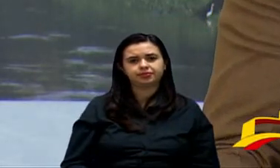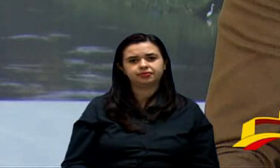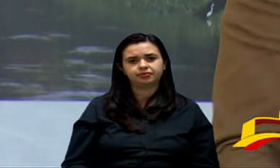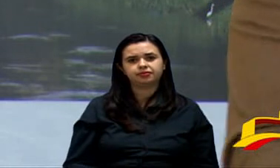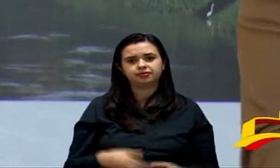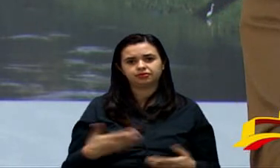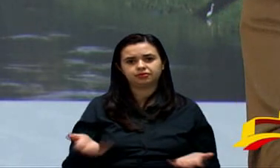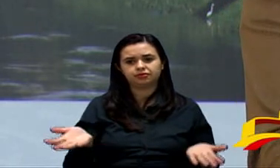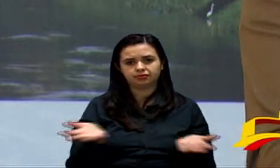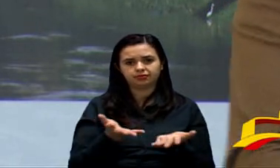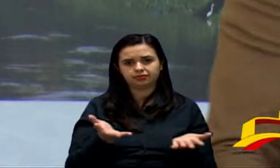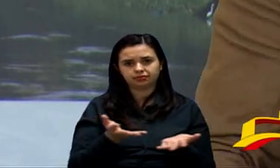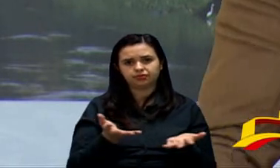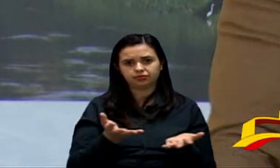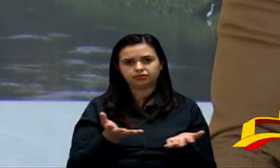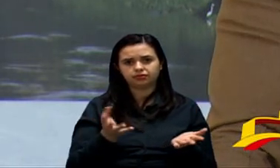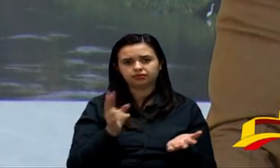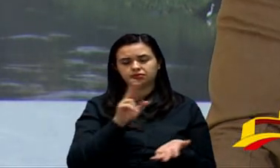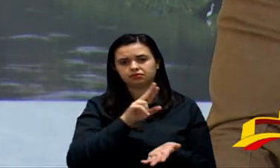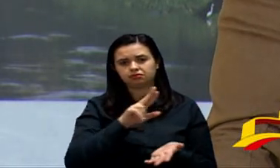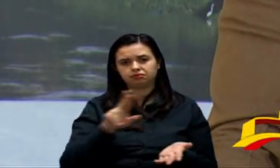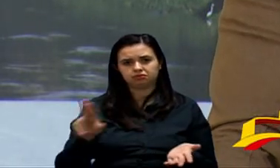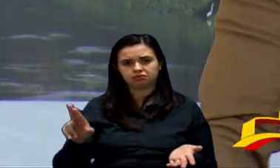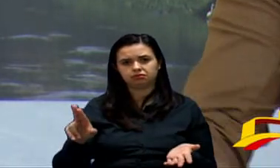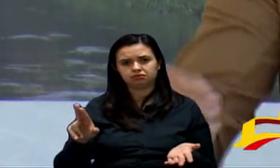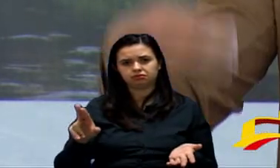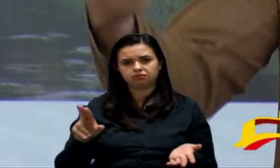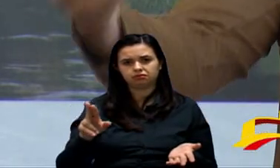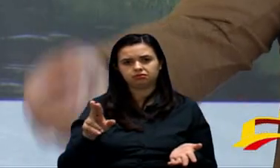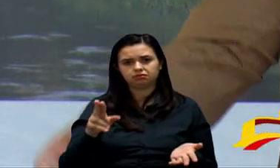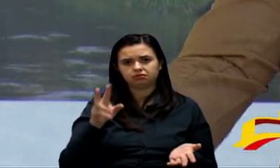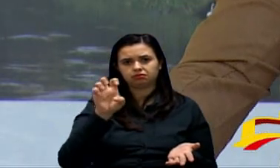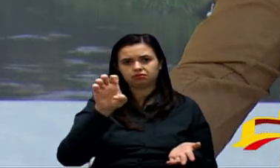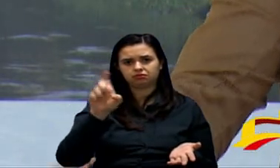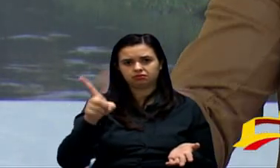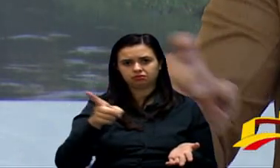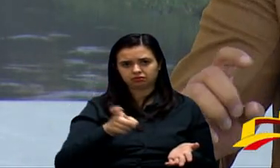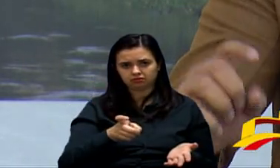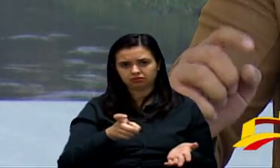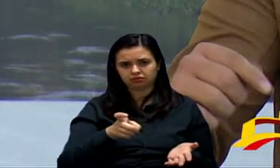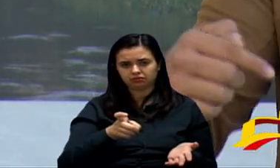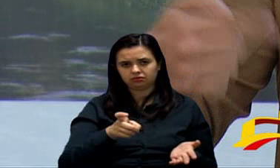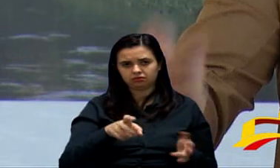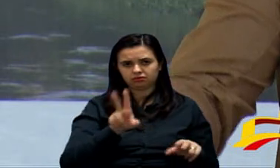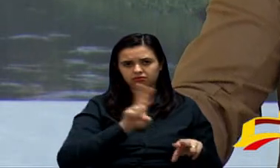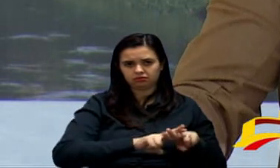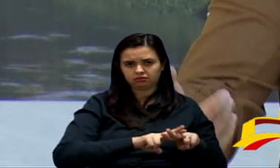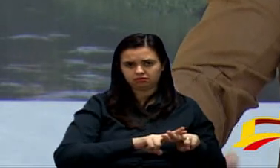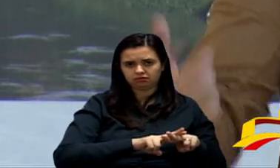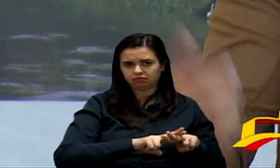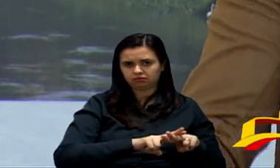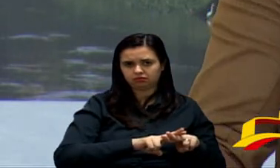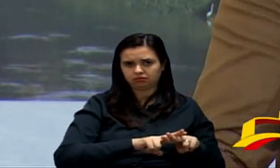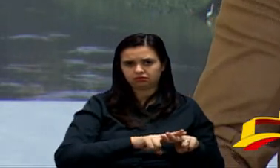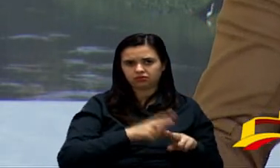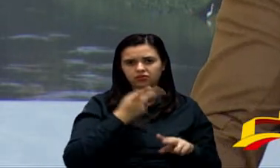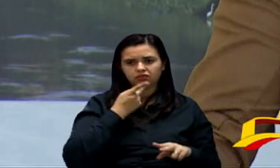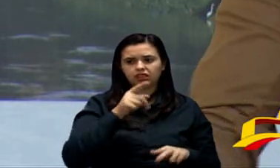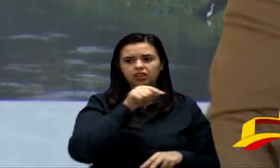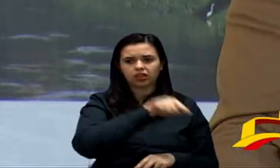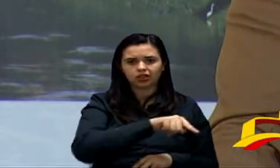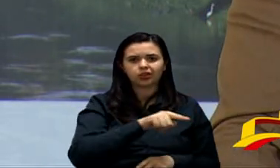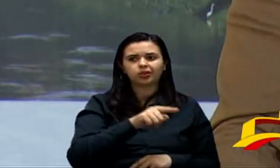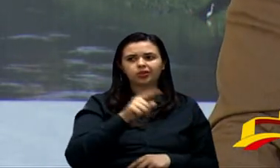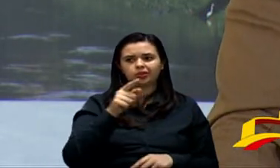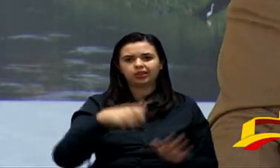ele de ex-presidiário, o termo também está correto, porque ele é um ex-presidiário. Eu não estou chamando ele de presidiário, mas de ex-presidiário. Por quê?